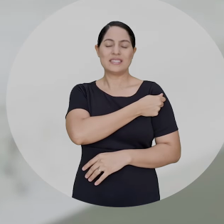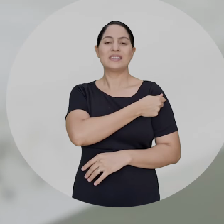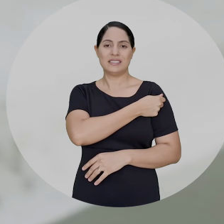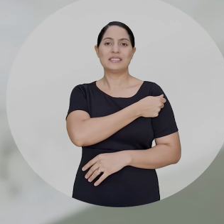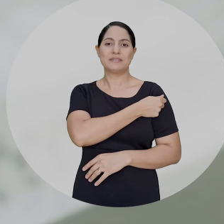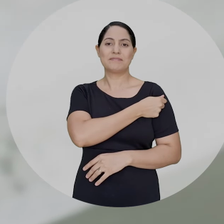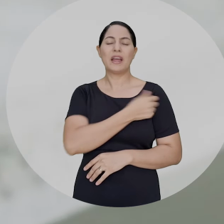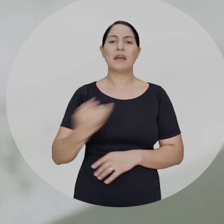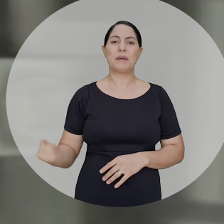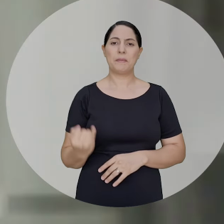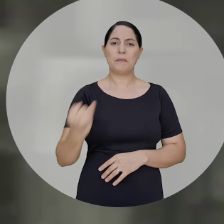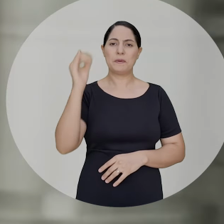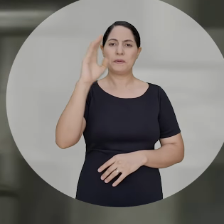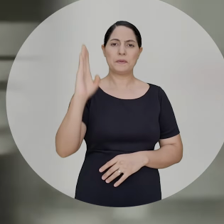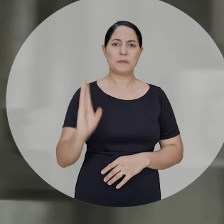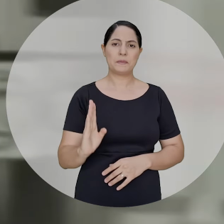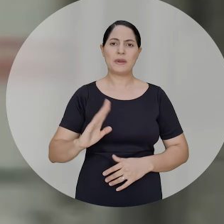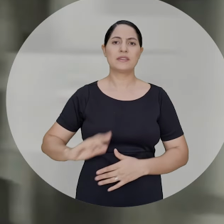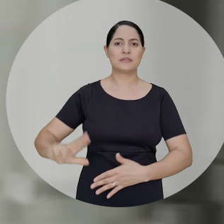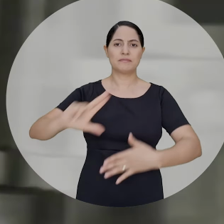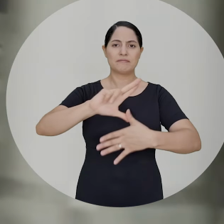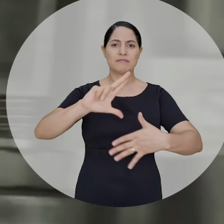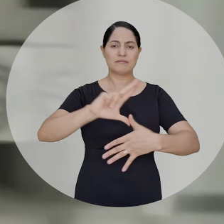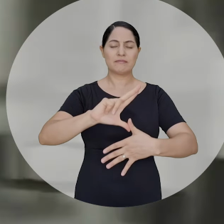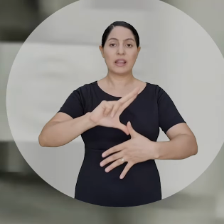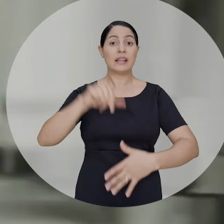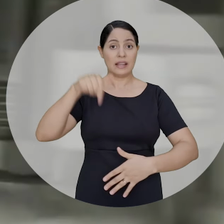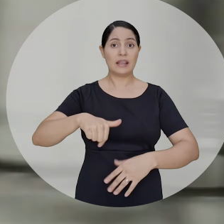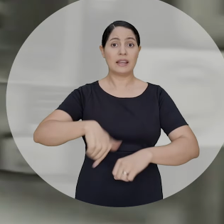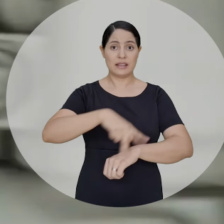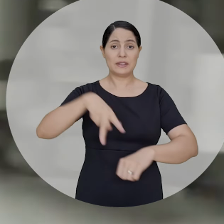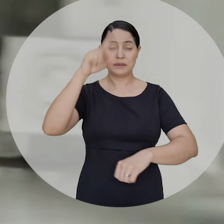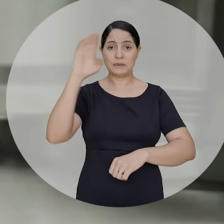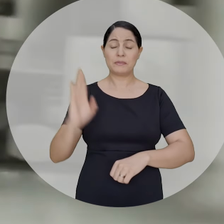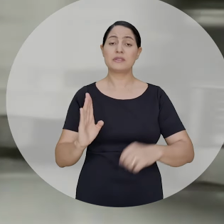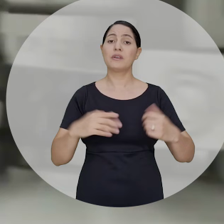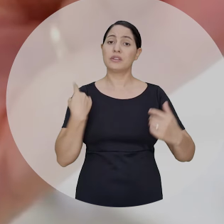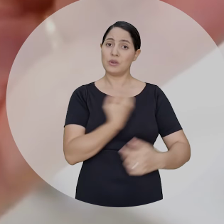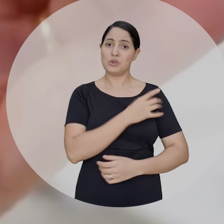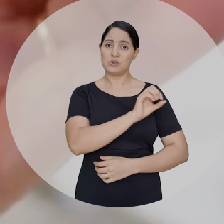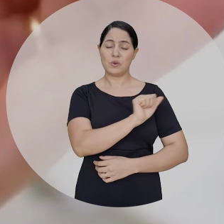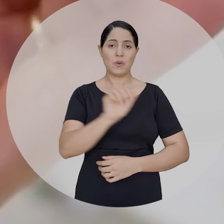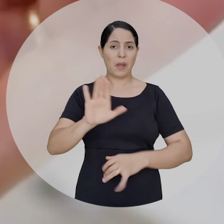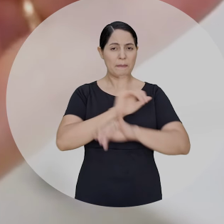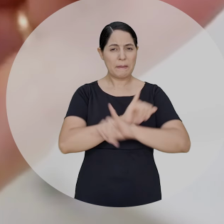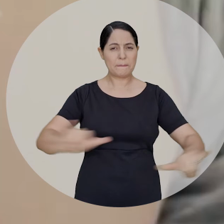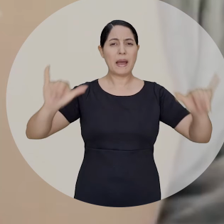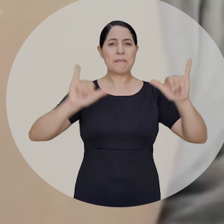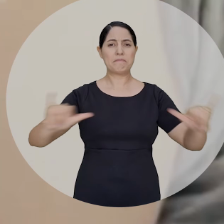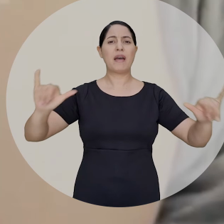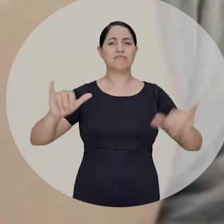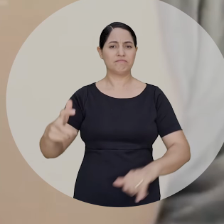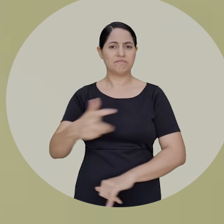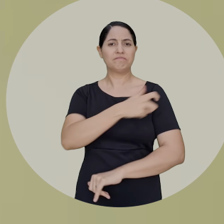e principal produtor de imunobiológicos do Brasil, a Ordem lançou uma grande campanha de vacinação, a maior da